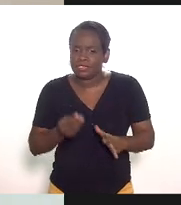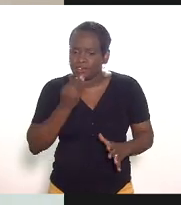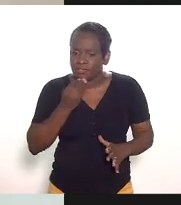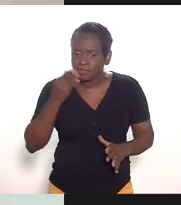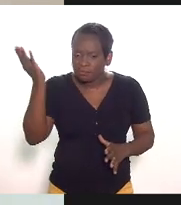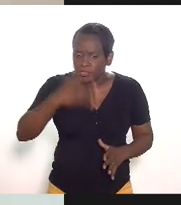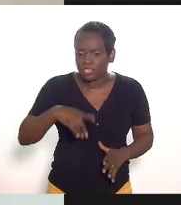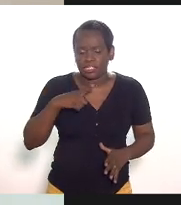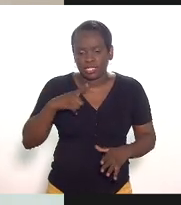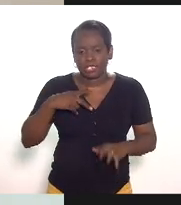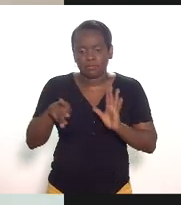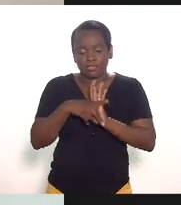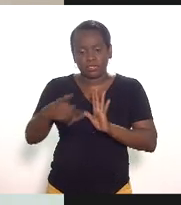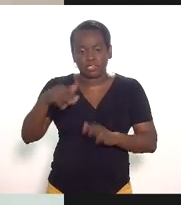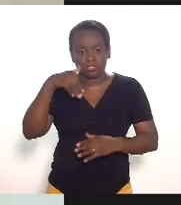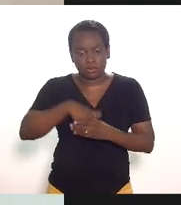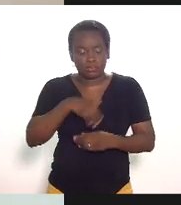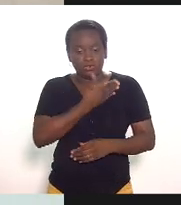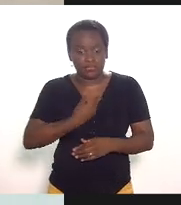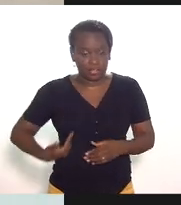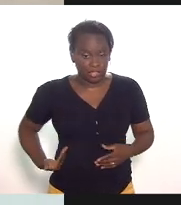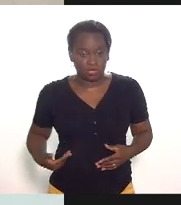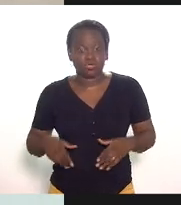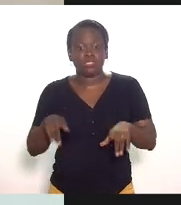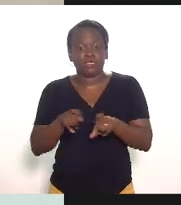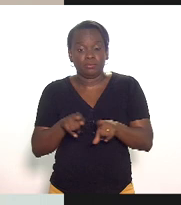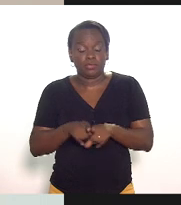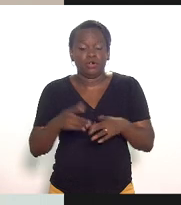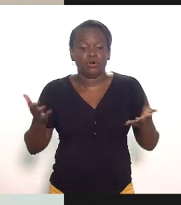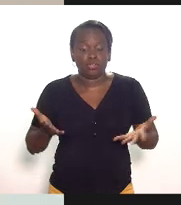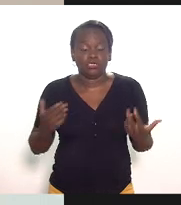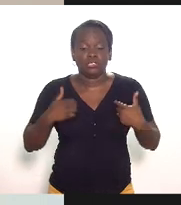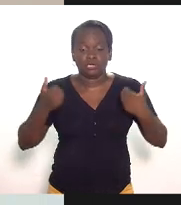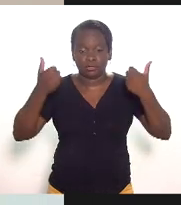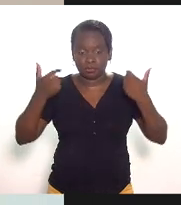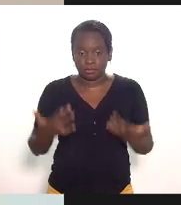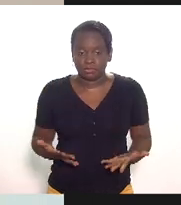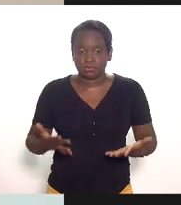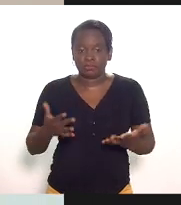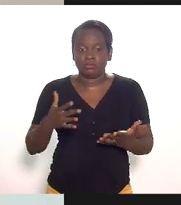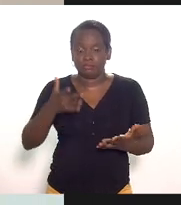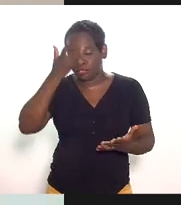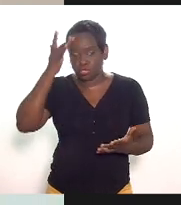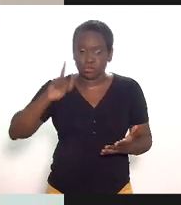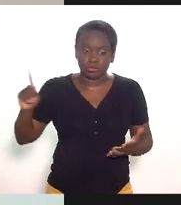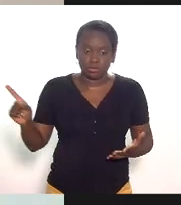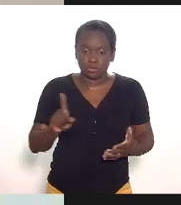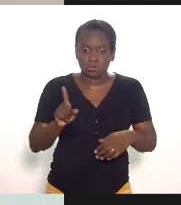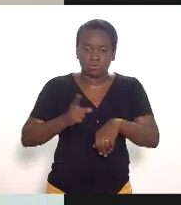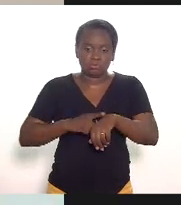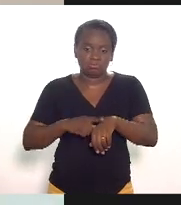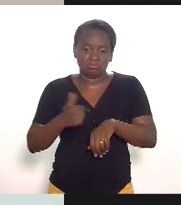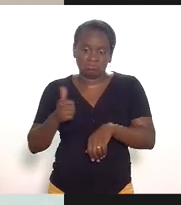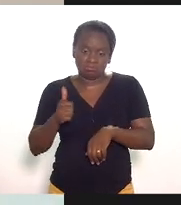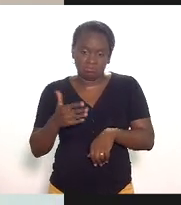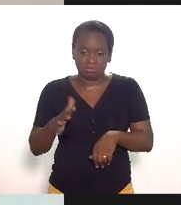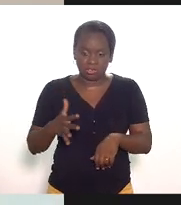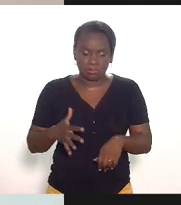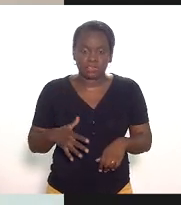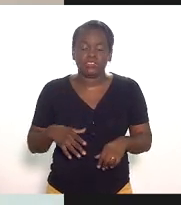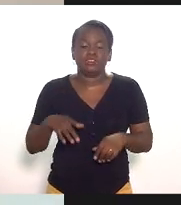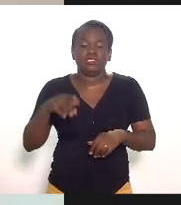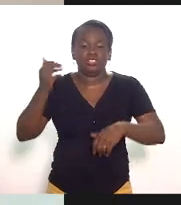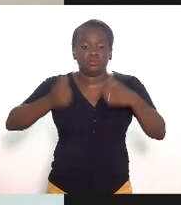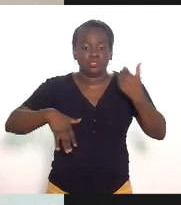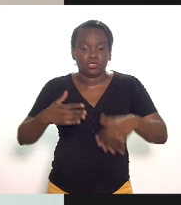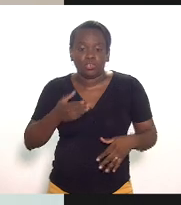dentro do governo dele. Inclusive, hoje está sendo ouvido, agora, por volta de 11 horas da manhã, começou a ser